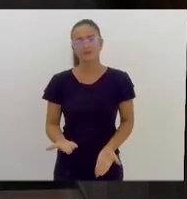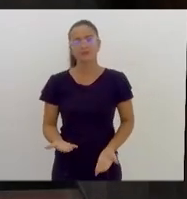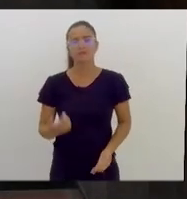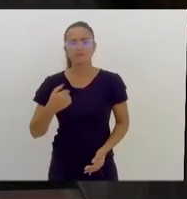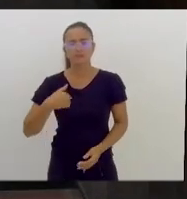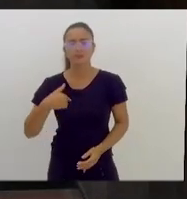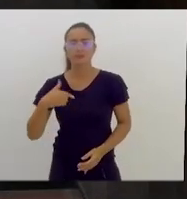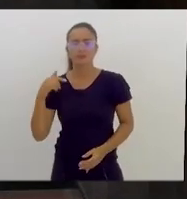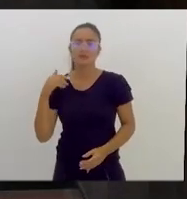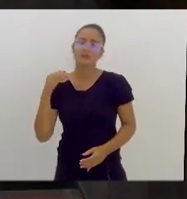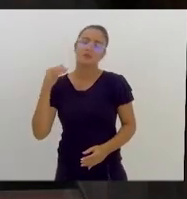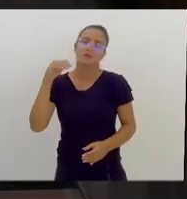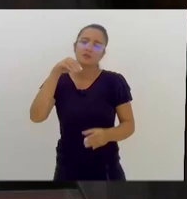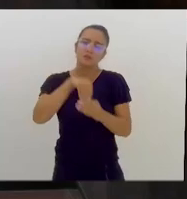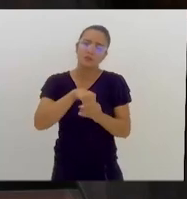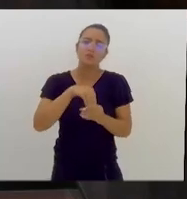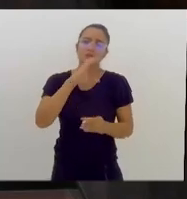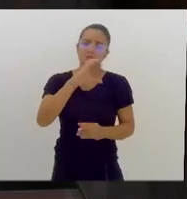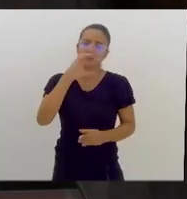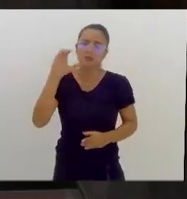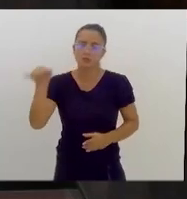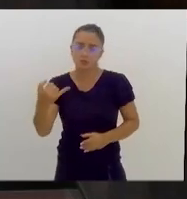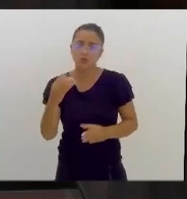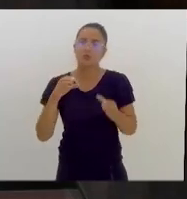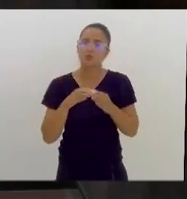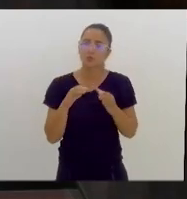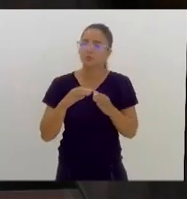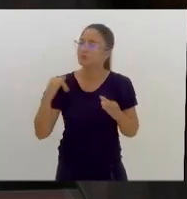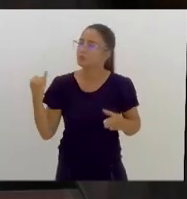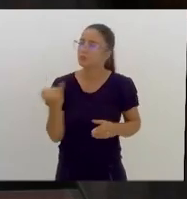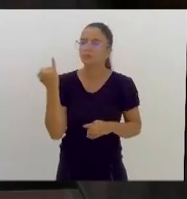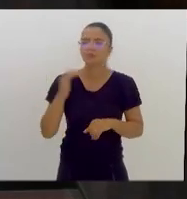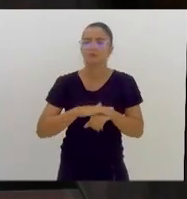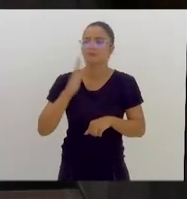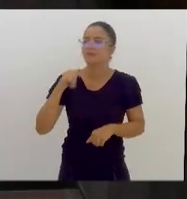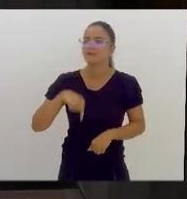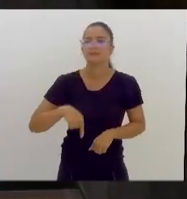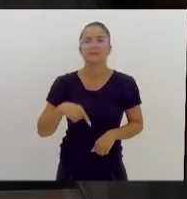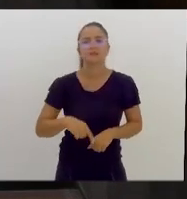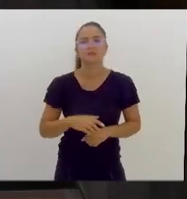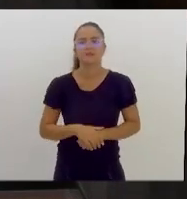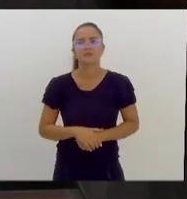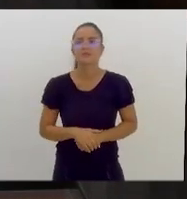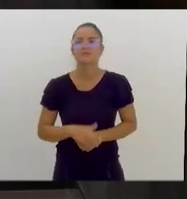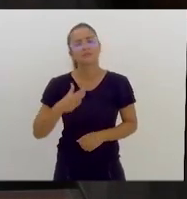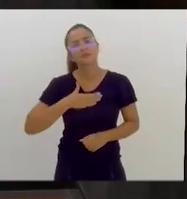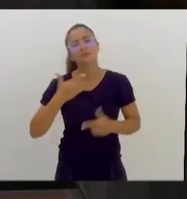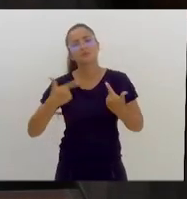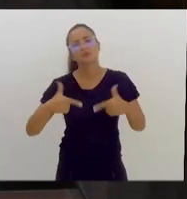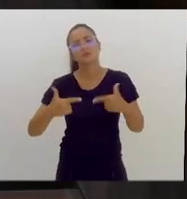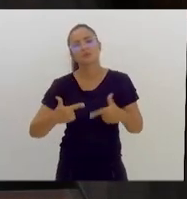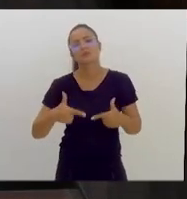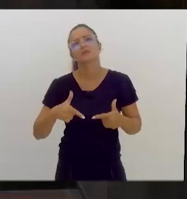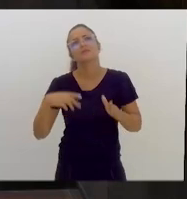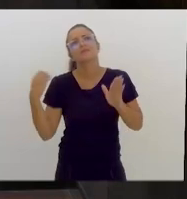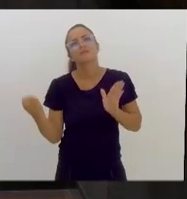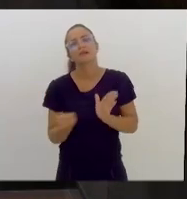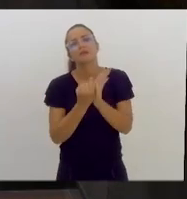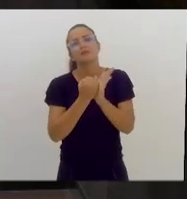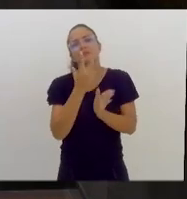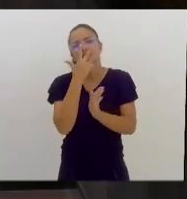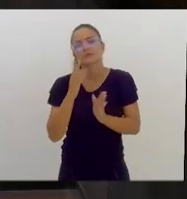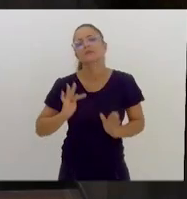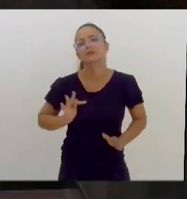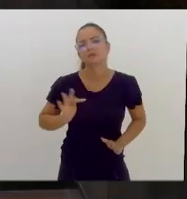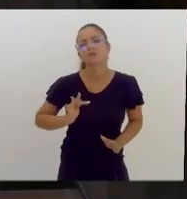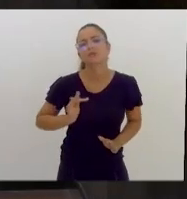comissões, membro titular da CCJ, a comissão mais importante dessa casa, e o meu trabalho tem sido marcado também pelo aspecto